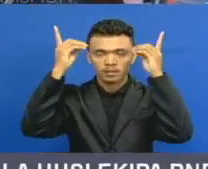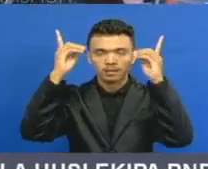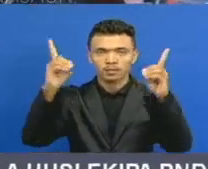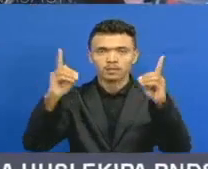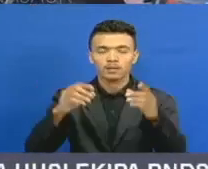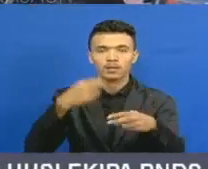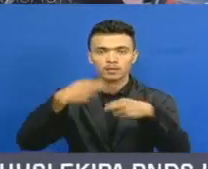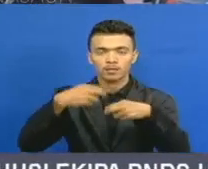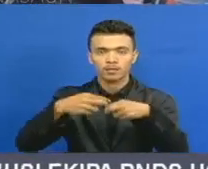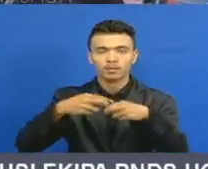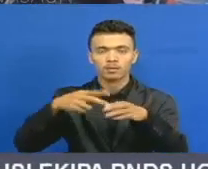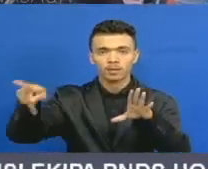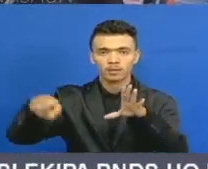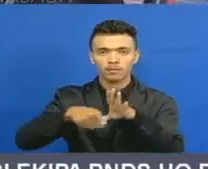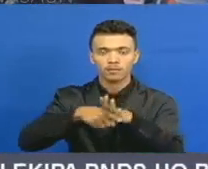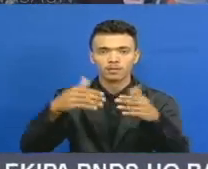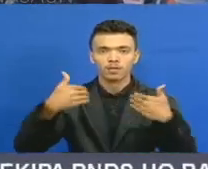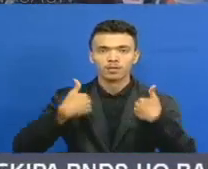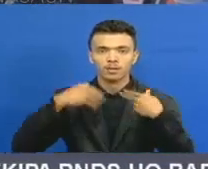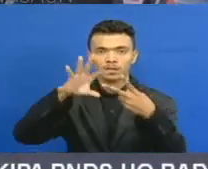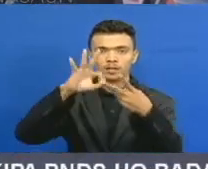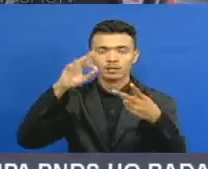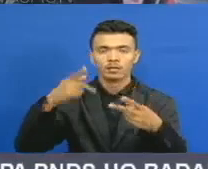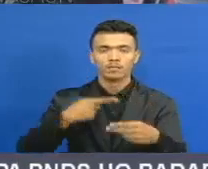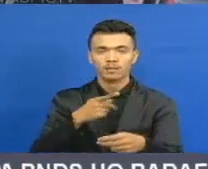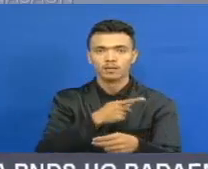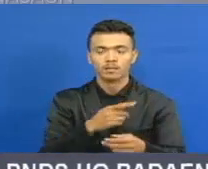prejudica taxa participação e lição parlamentar